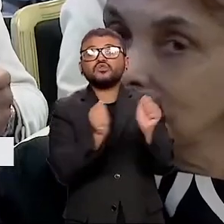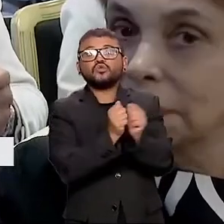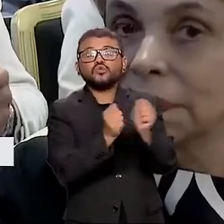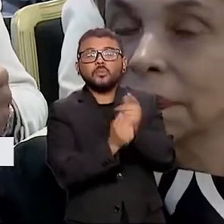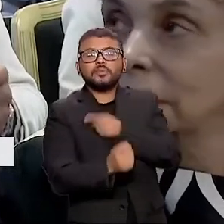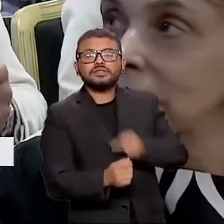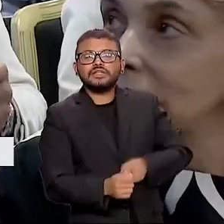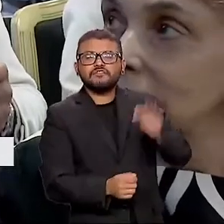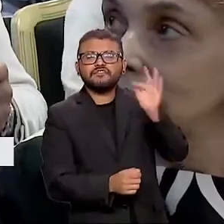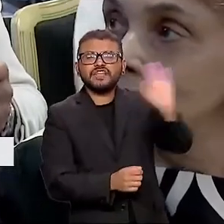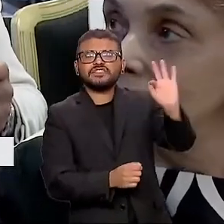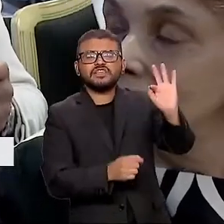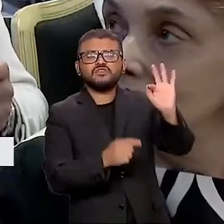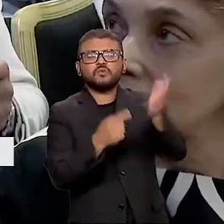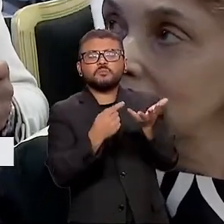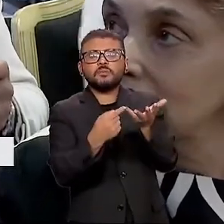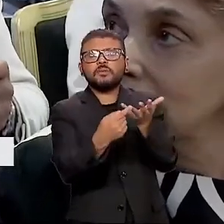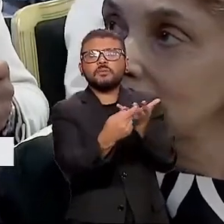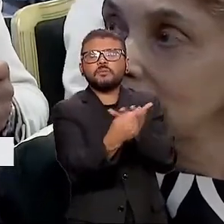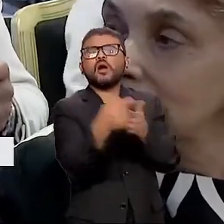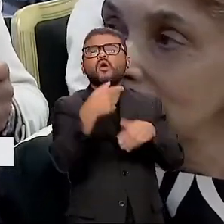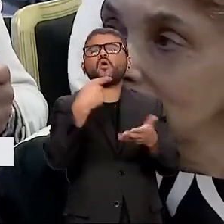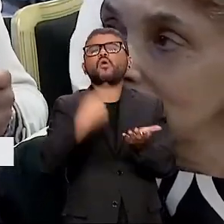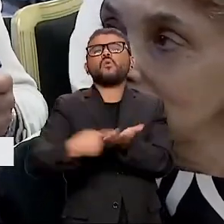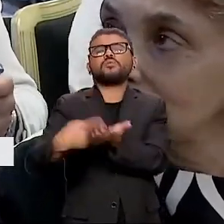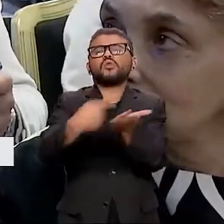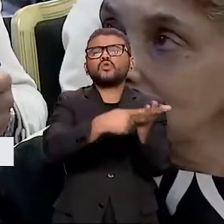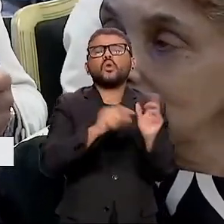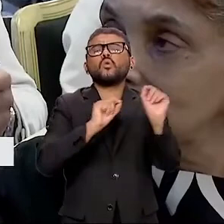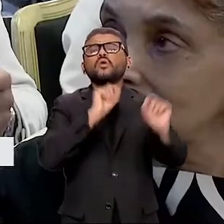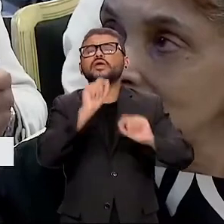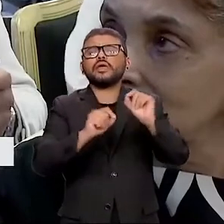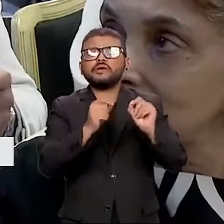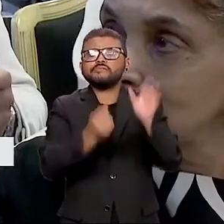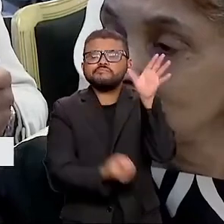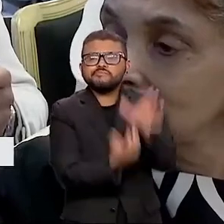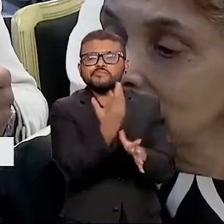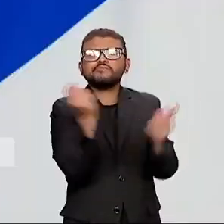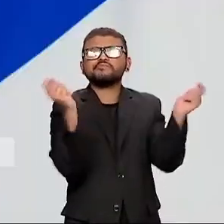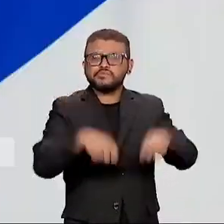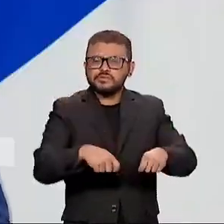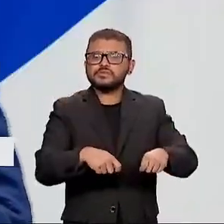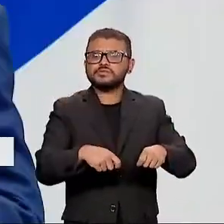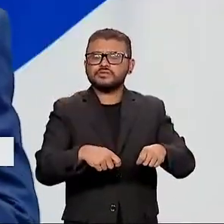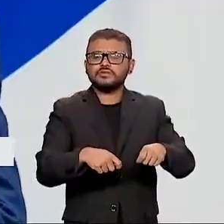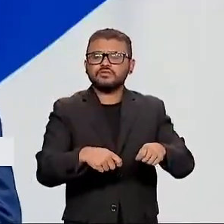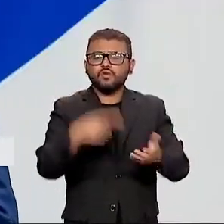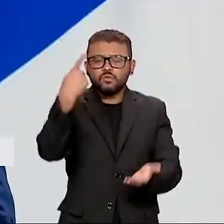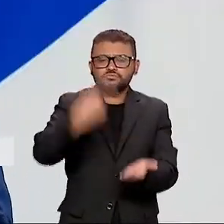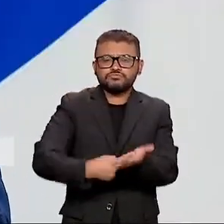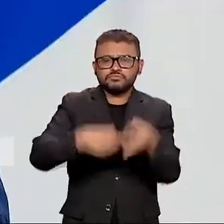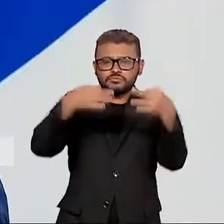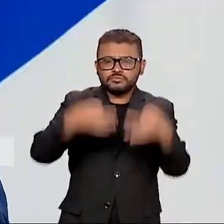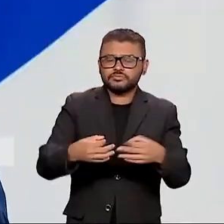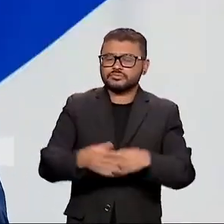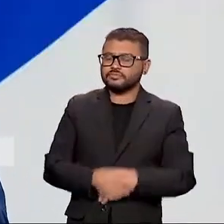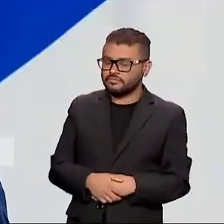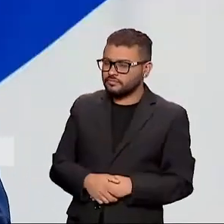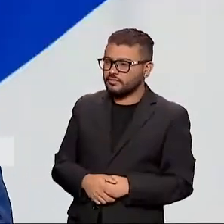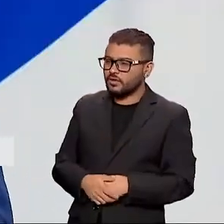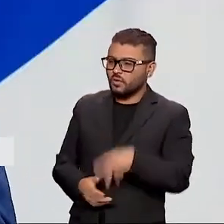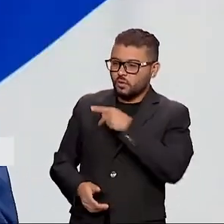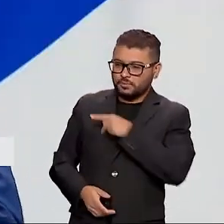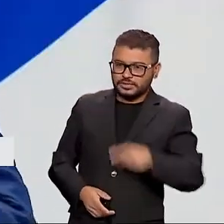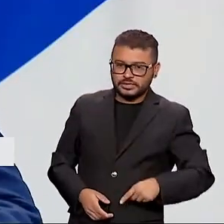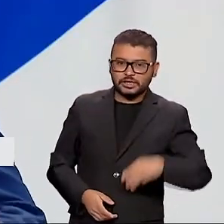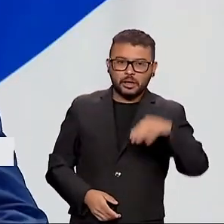quais foram os pontos que os senhores conversaram para que finalmente saia esse acordo? Olha, o